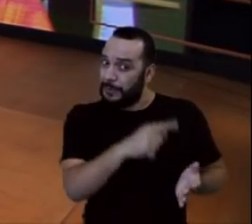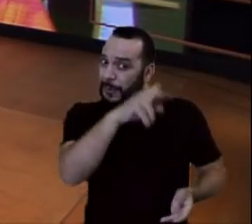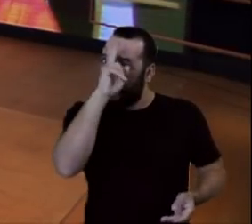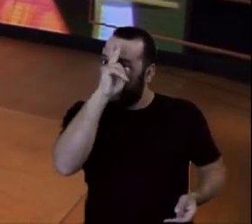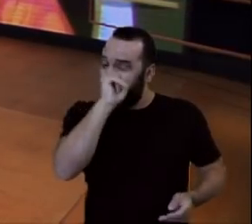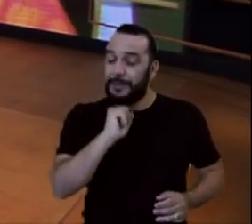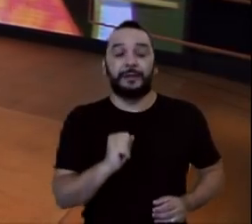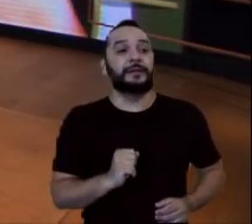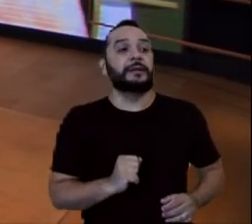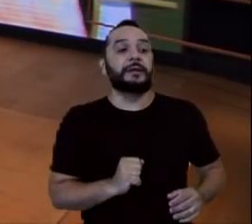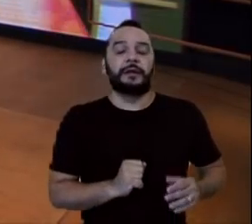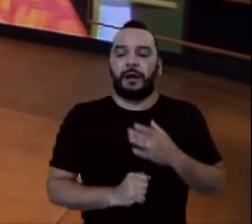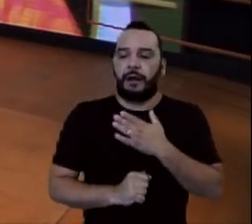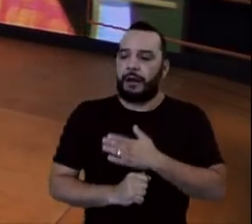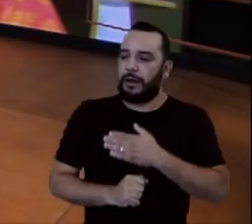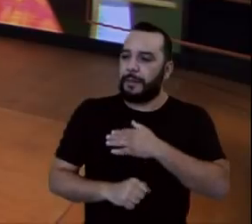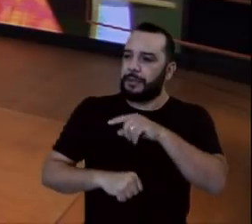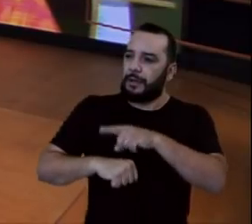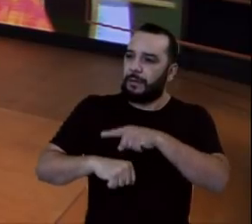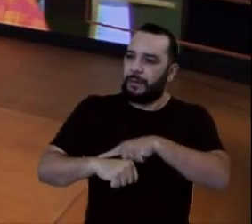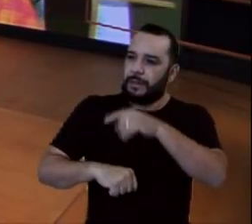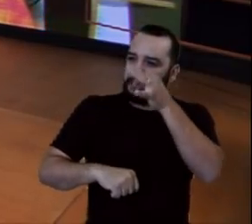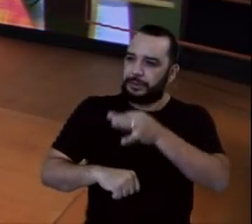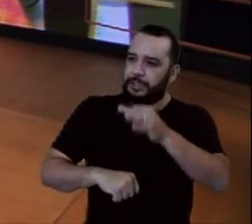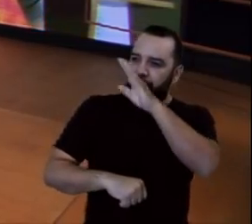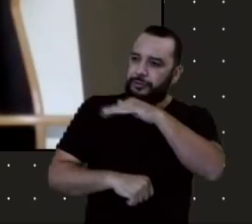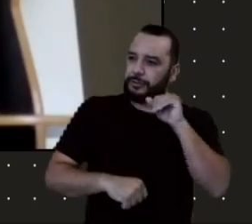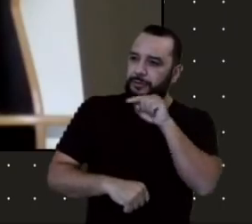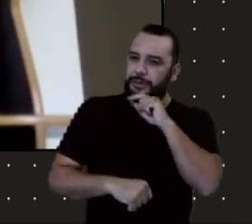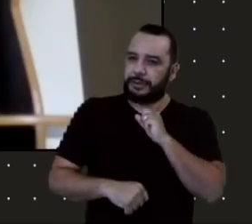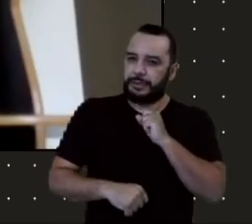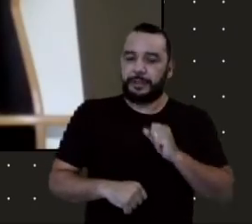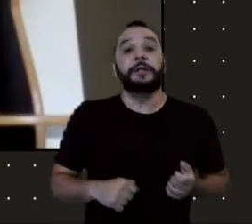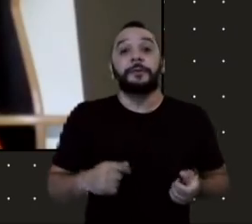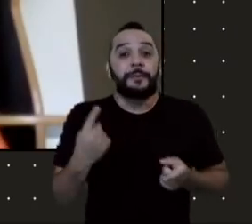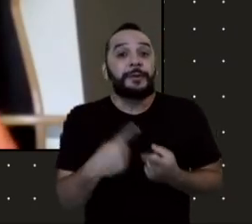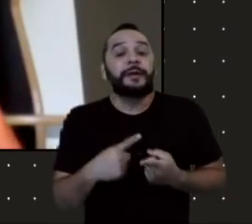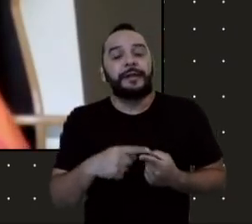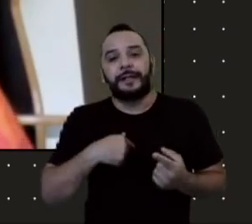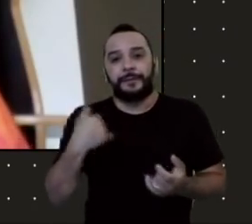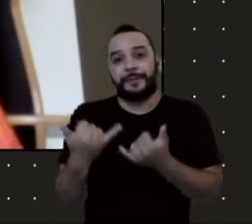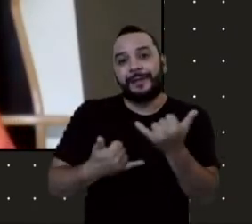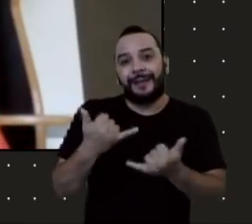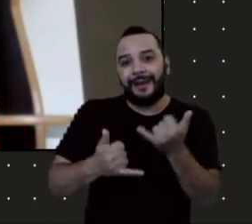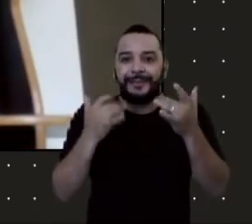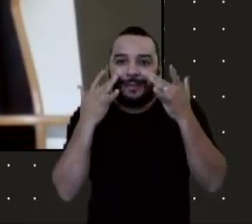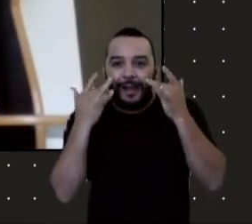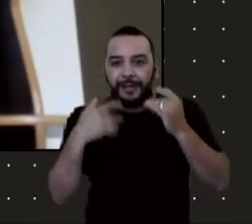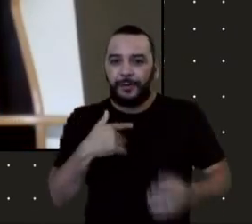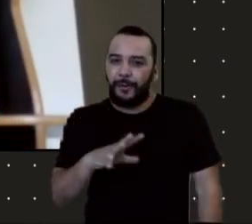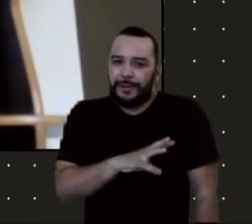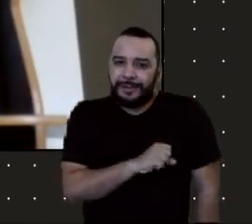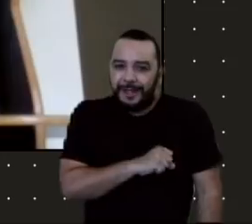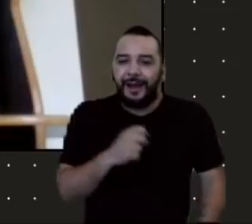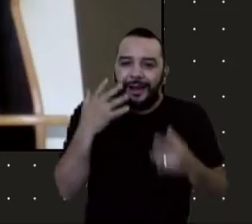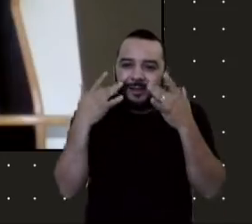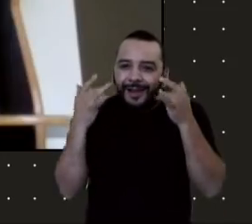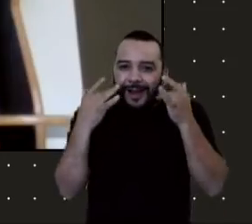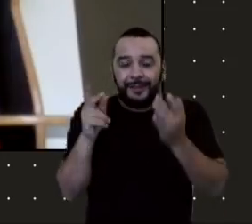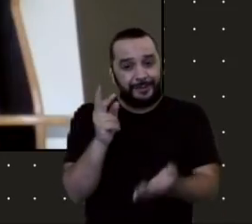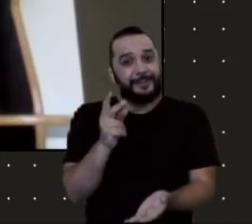compromisso dele. Ele falou, na hora certa eu vou te chamar. Porque realmente nós brincávamos de fazer teatro. E eu gostava muito, sempre fui muito